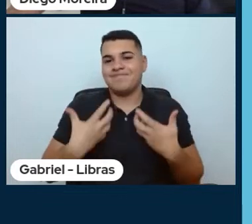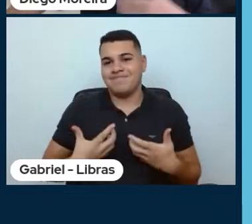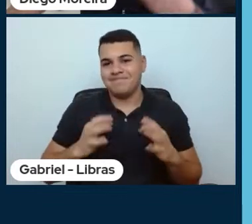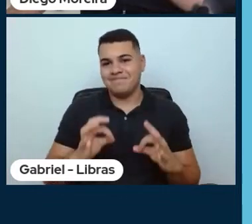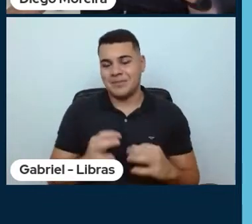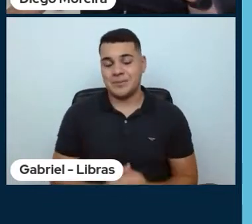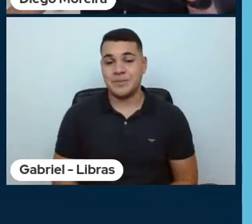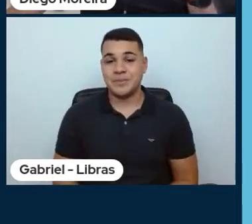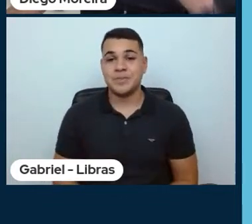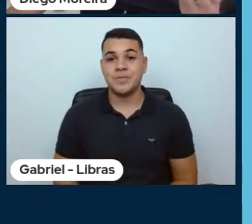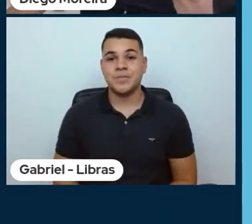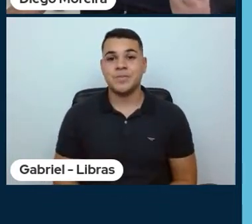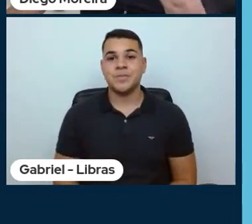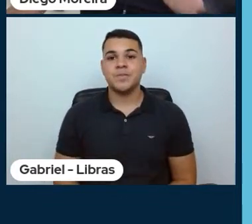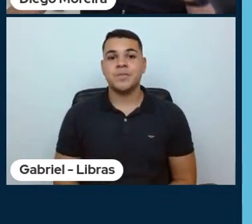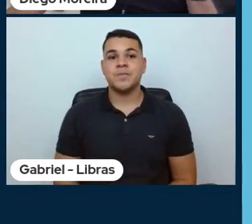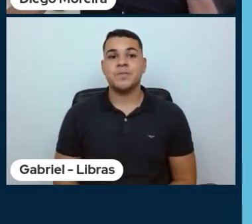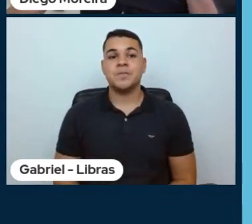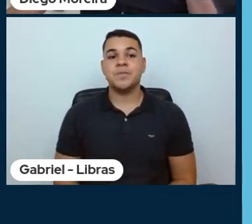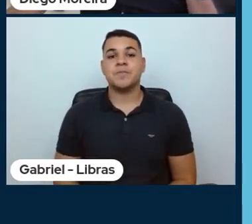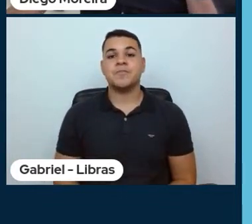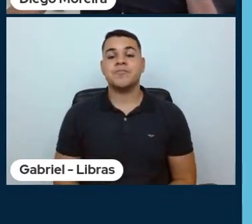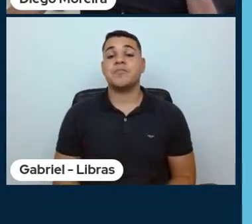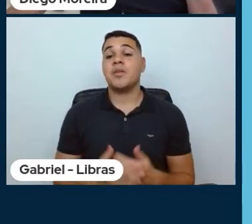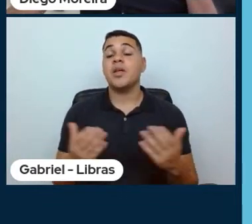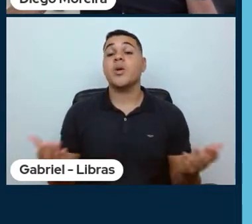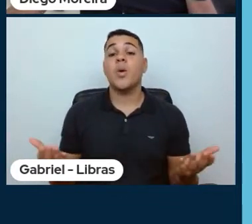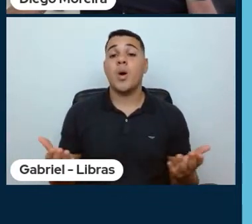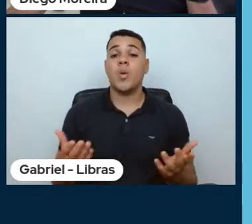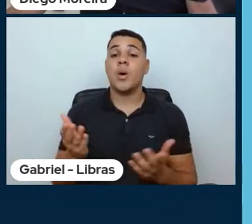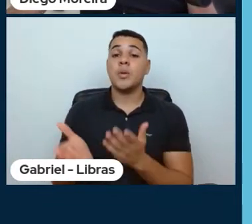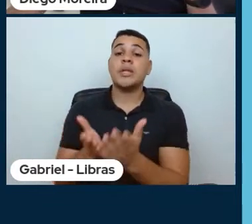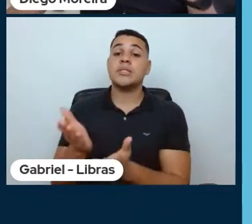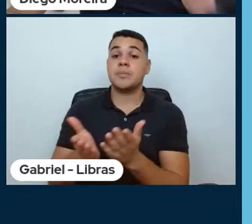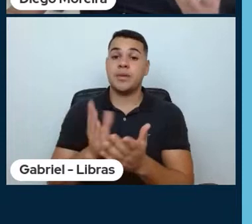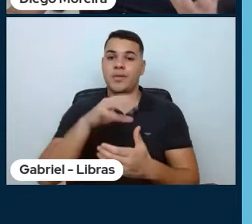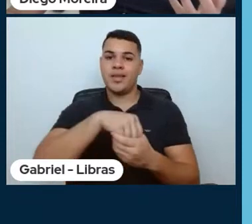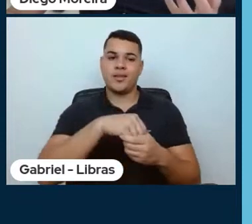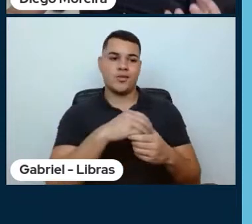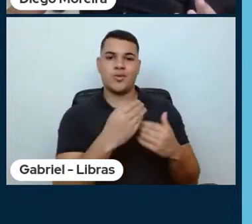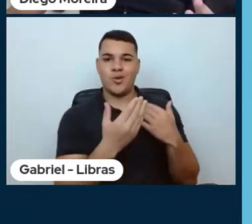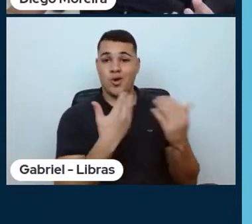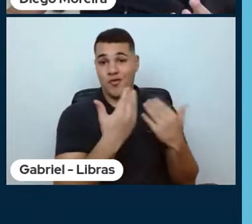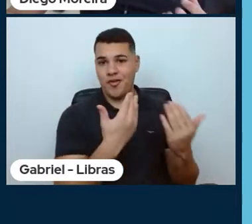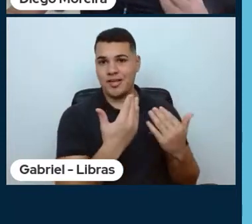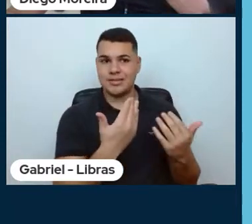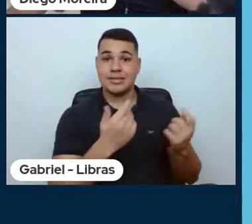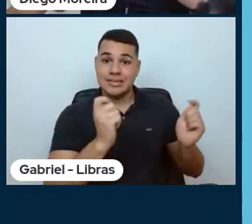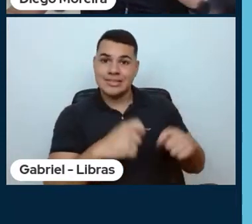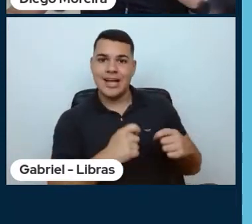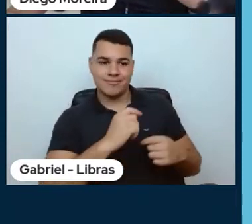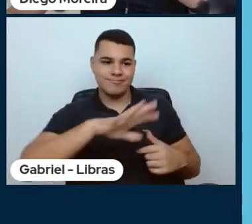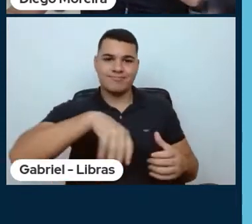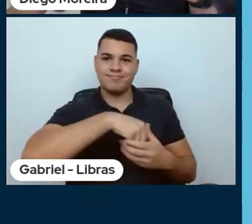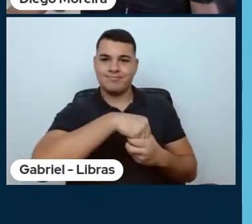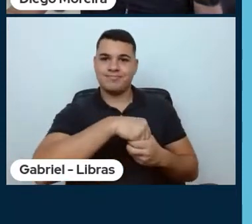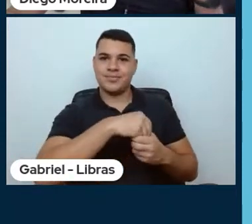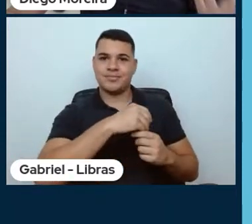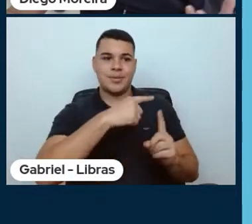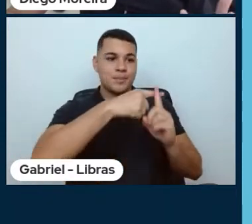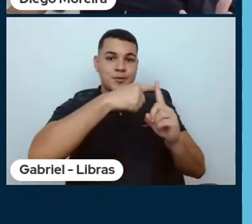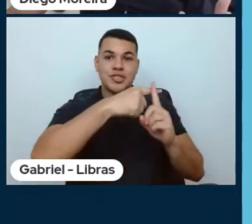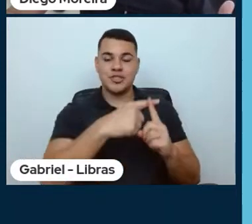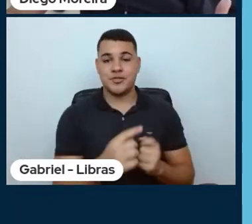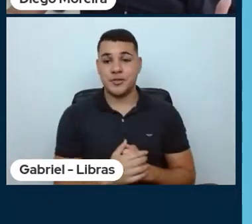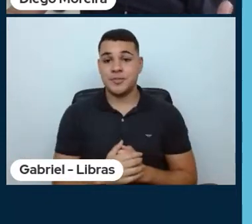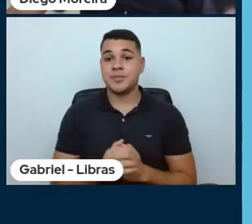E qual que é dessa abordagem, né, qual que é o atendimento conversacional, o que que seria os ganhos, né. Se a gente falar daquele ponto de